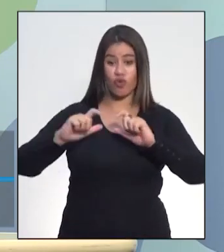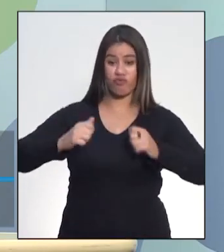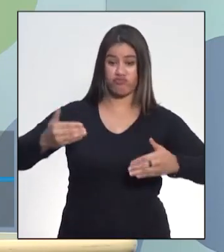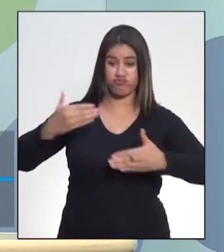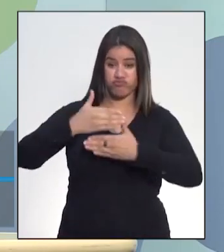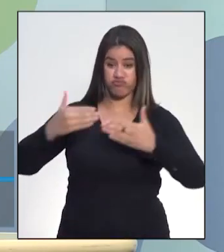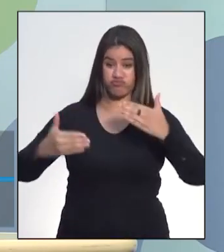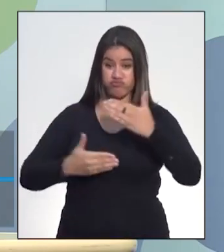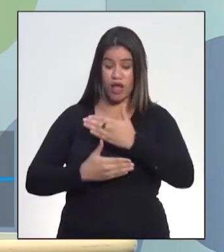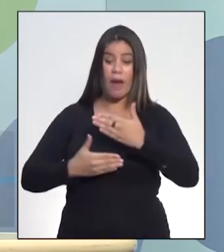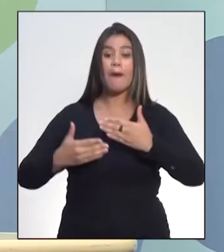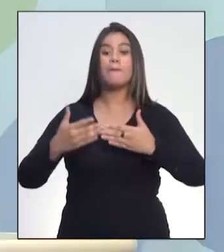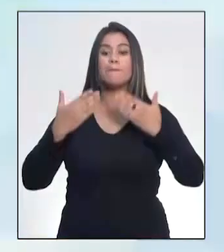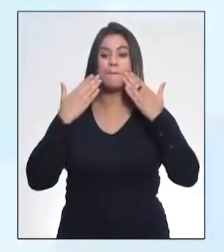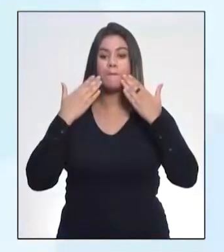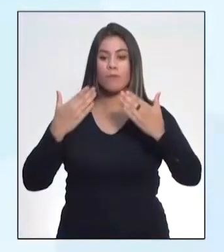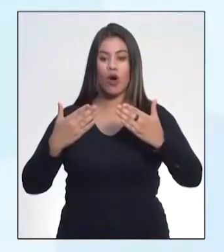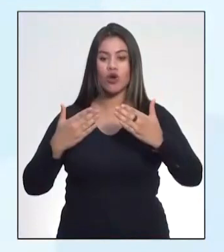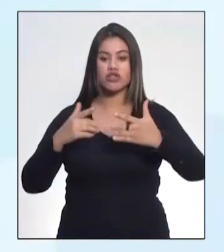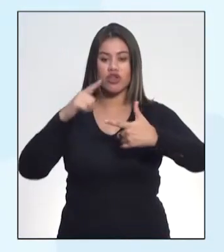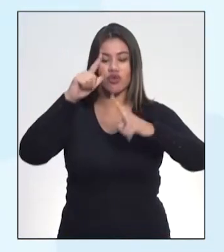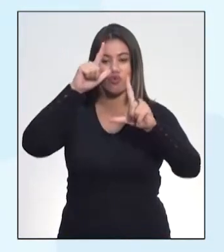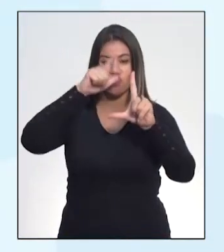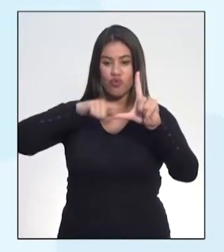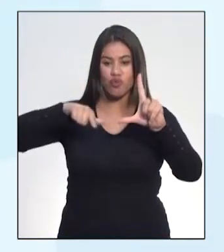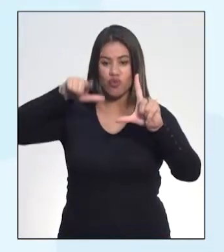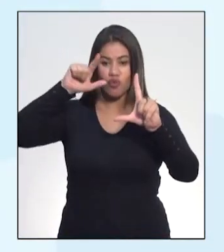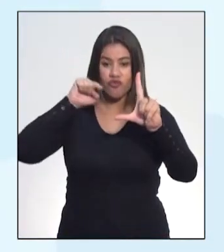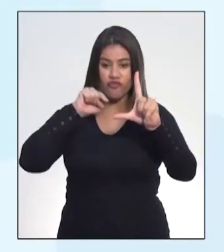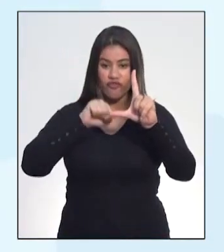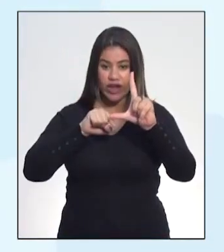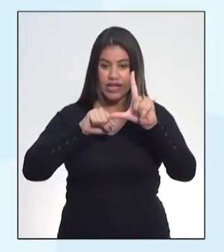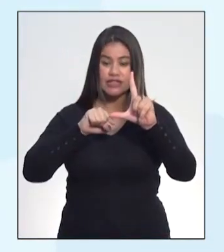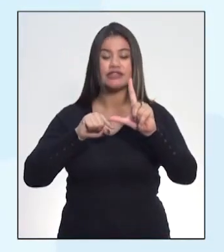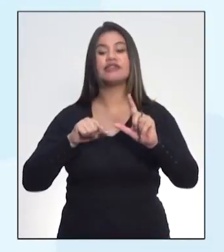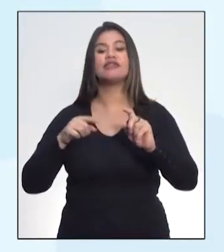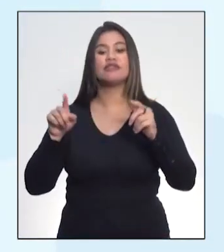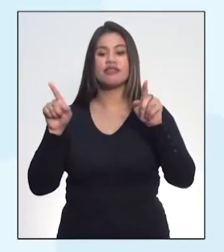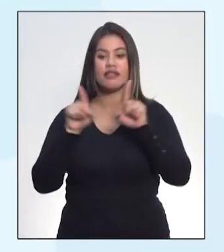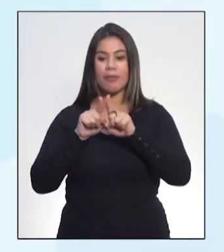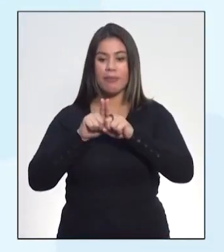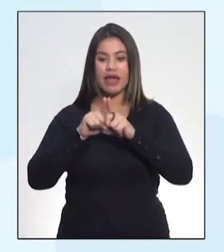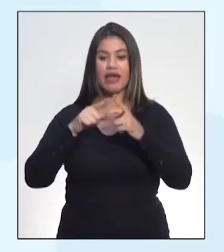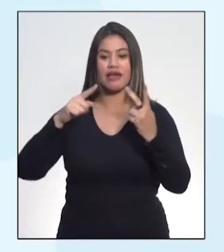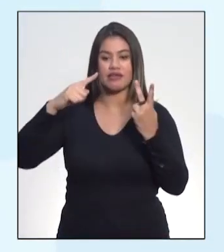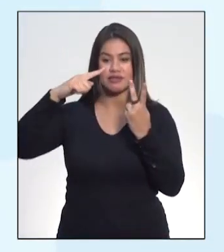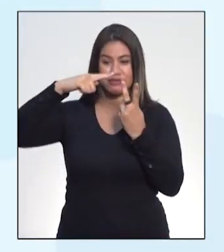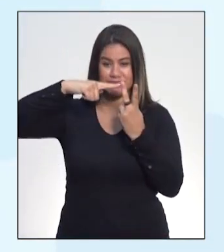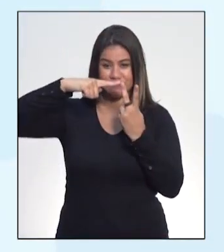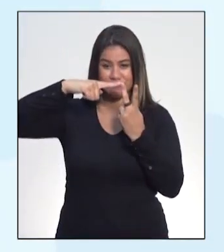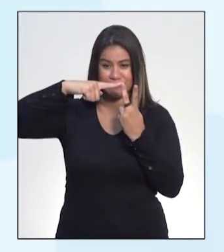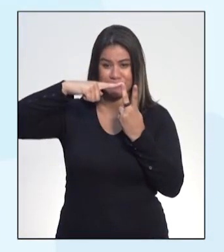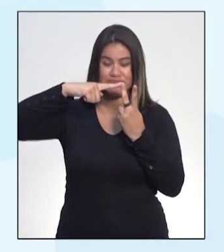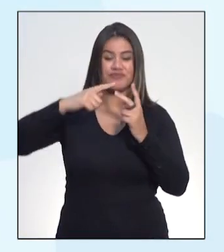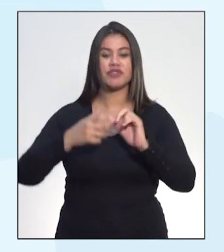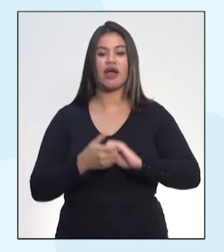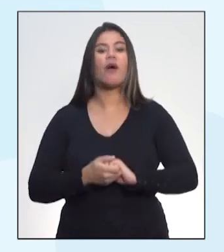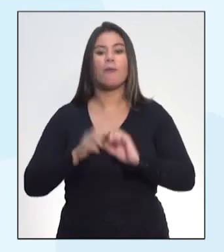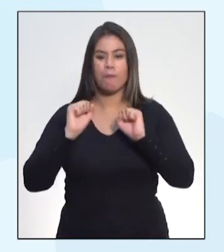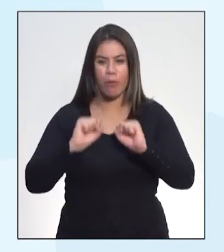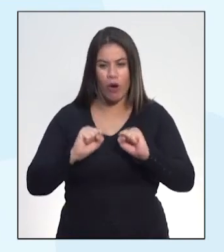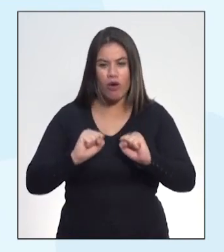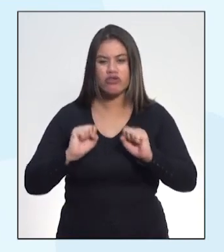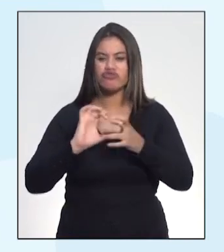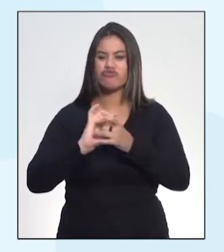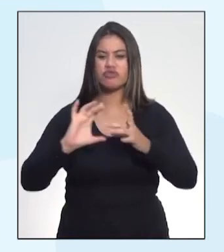do vértice e das raízes. Isso, então, por favor, aí, muito bom. Então, ó, façam o print, não se preocupem que